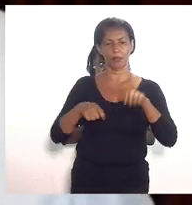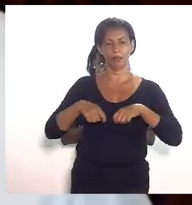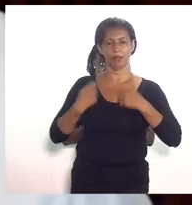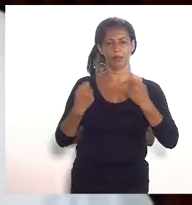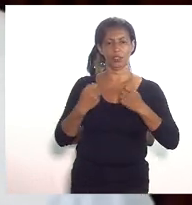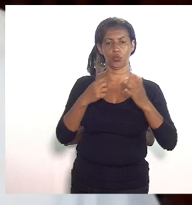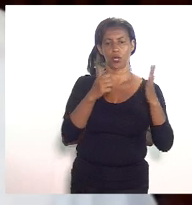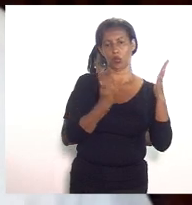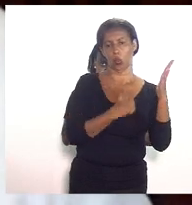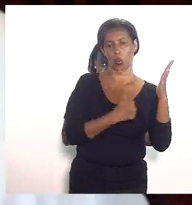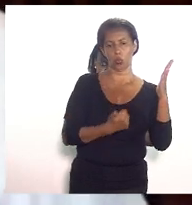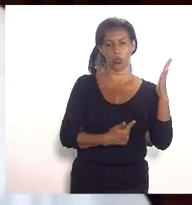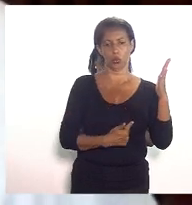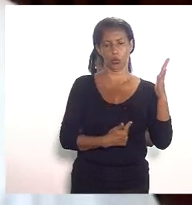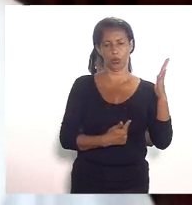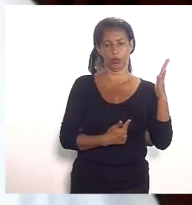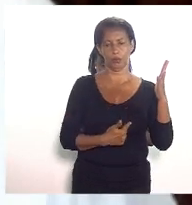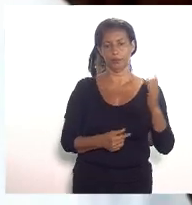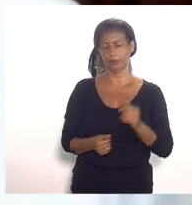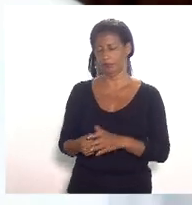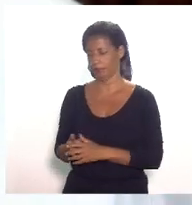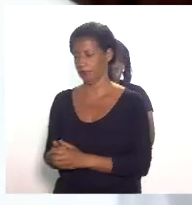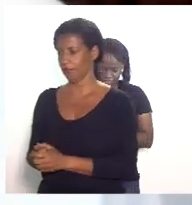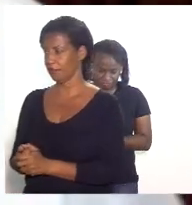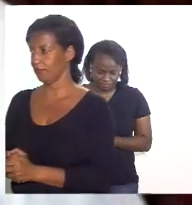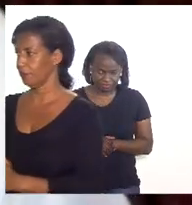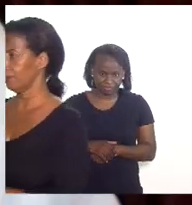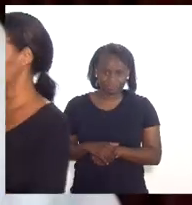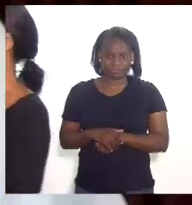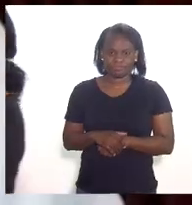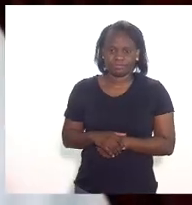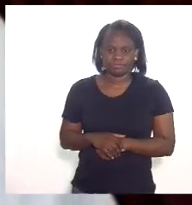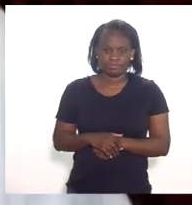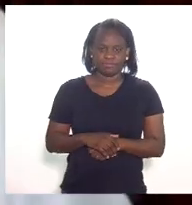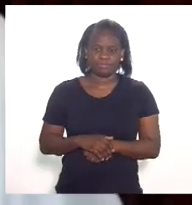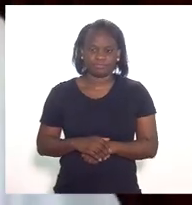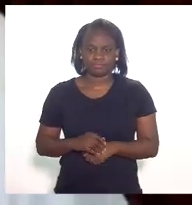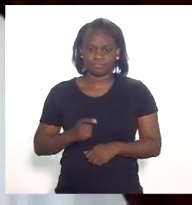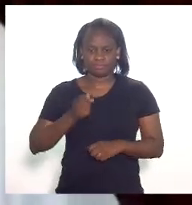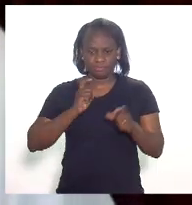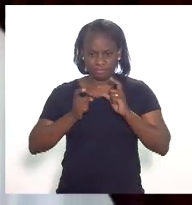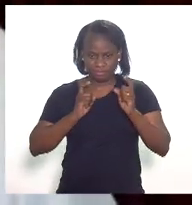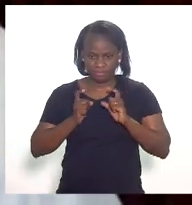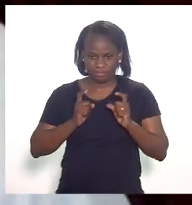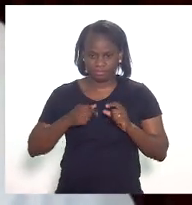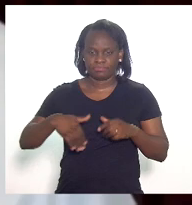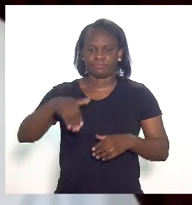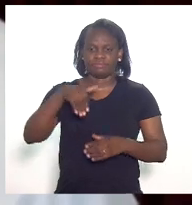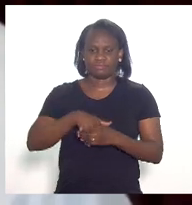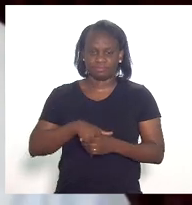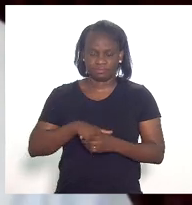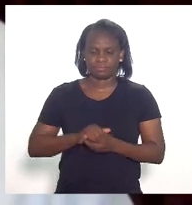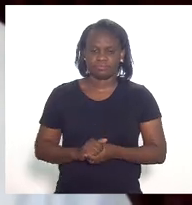Prejudicadas, emendas 11 e 12. Em discussão, em